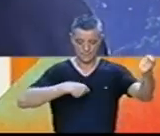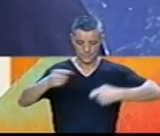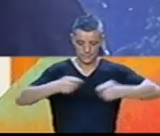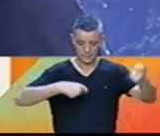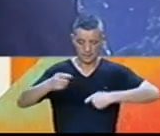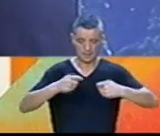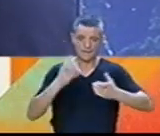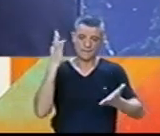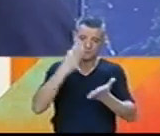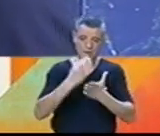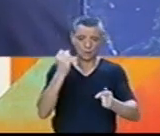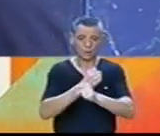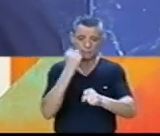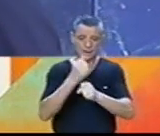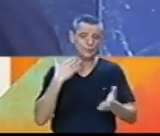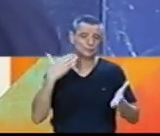empregos da segunda.